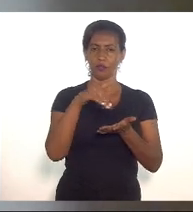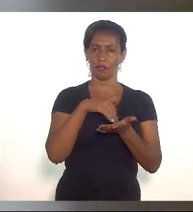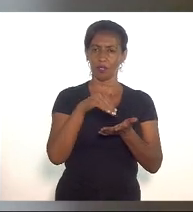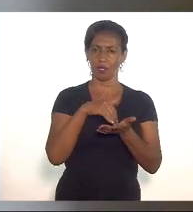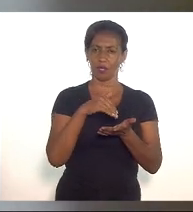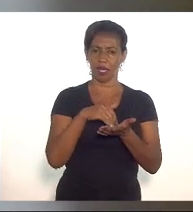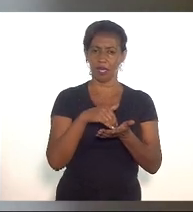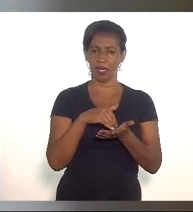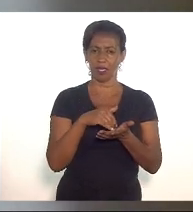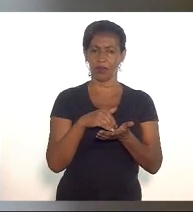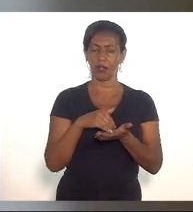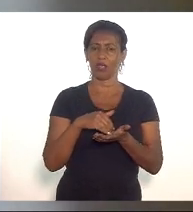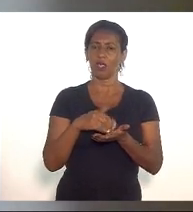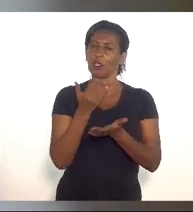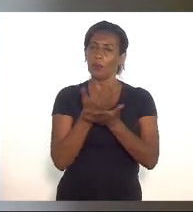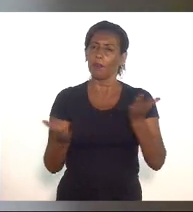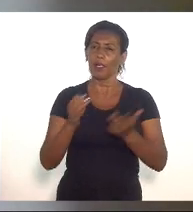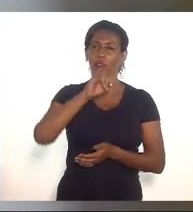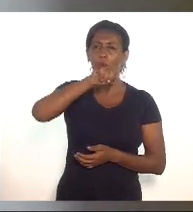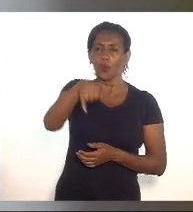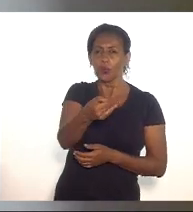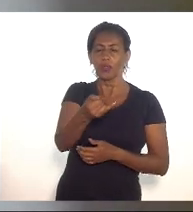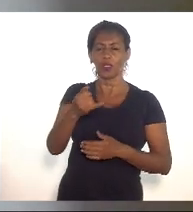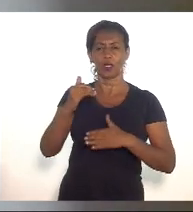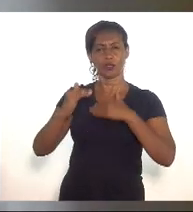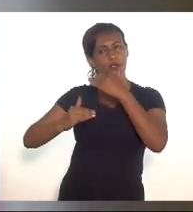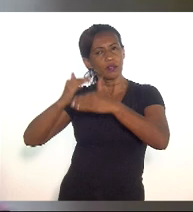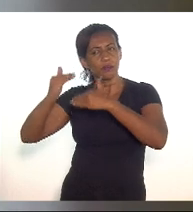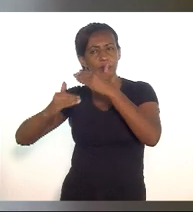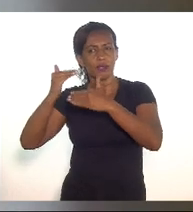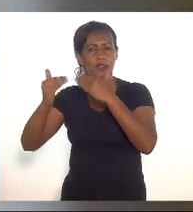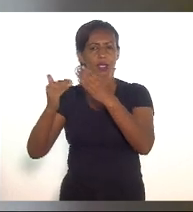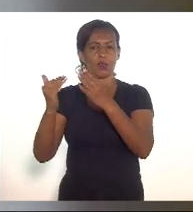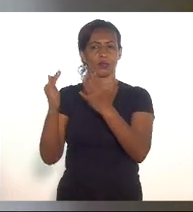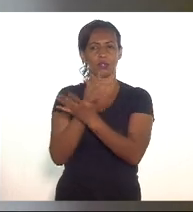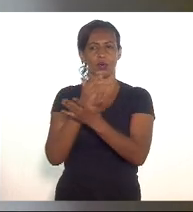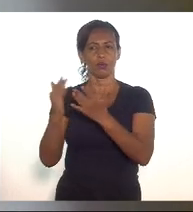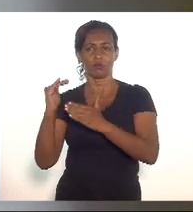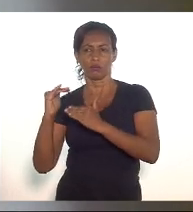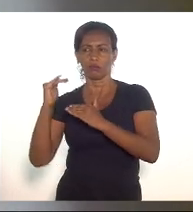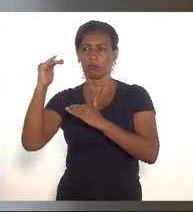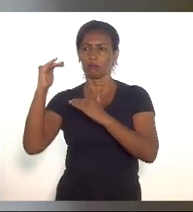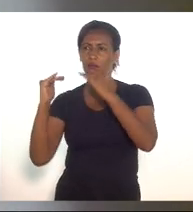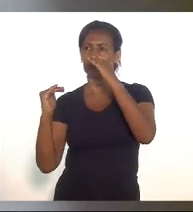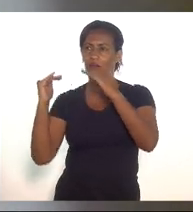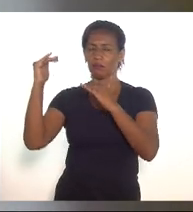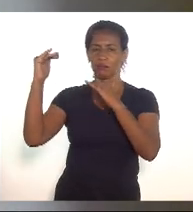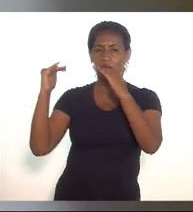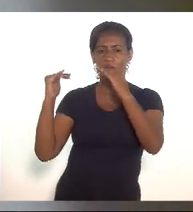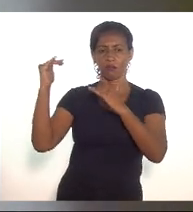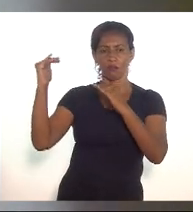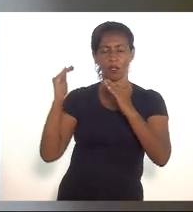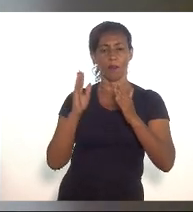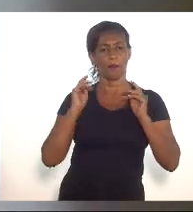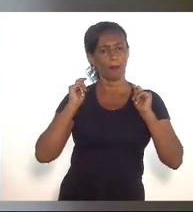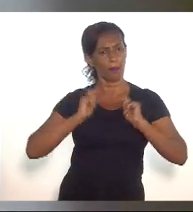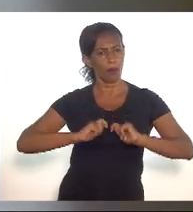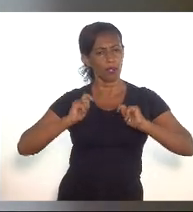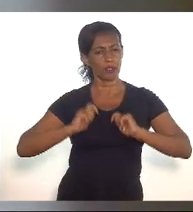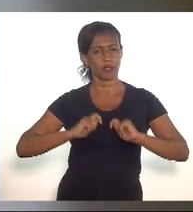vista a possibilidade de que a construção desse processo, em alguma de suas etapas, possa se dar também numa